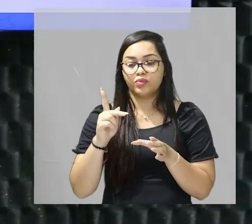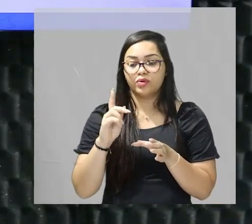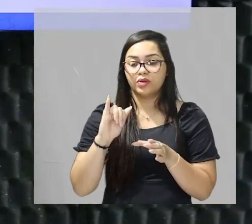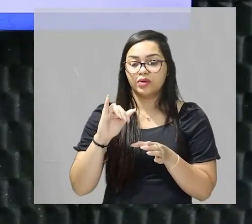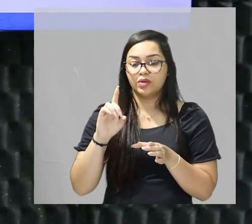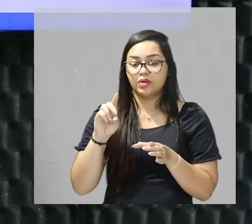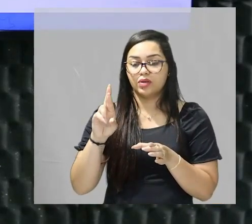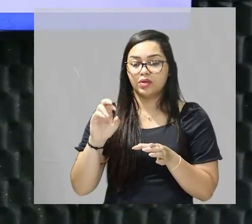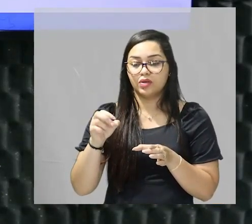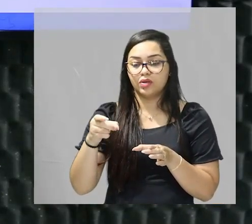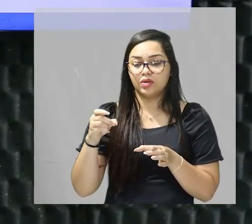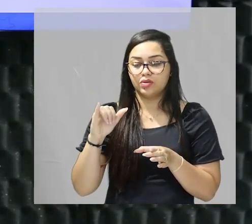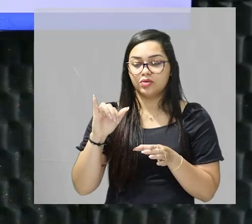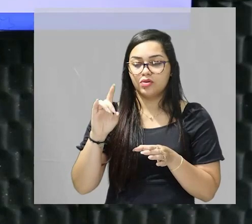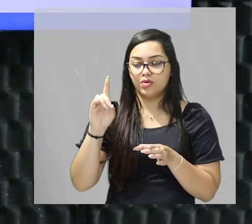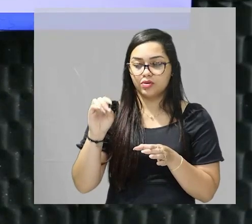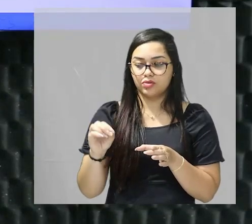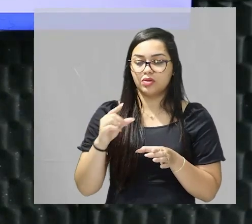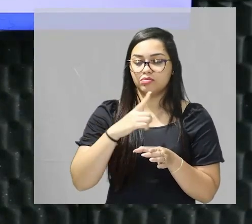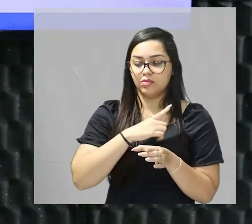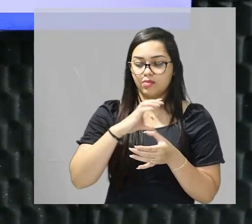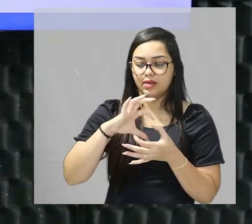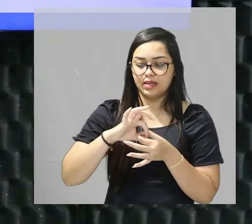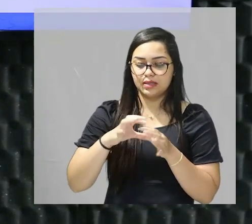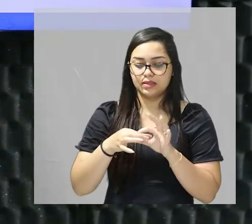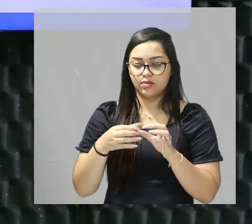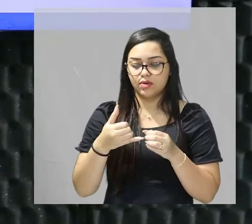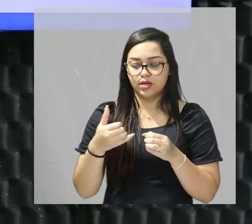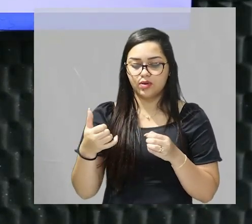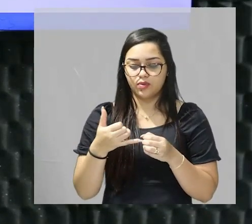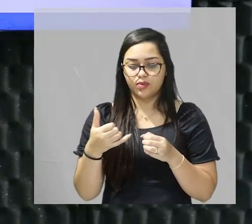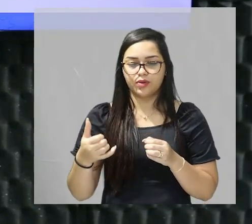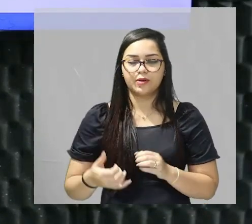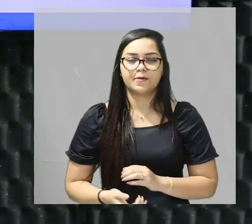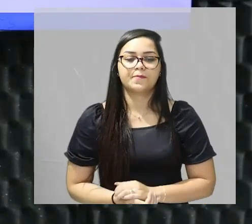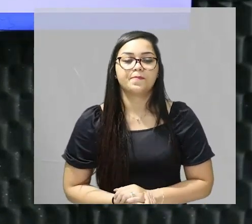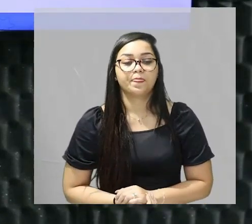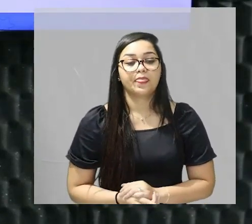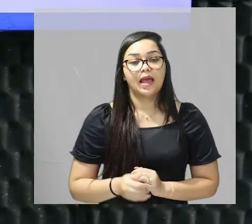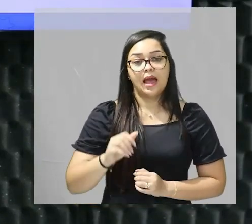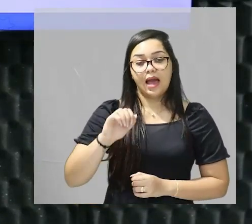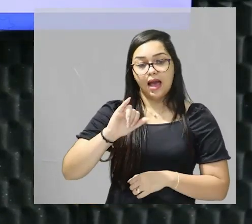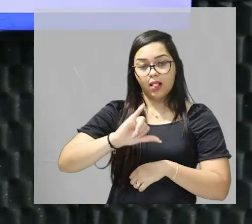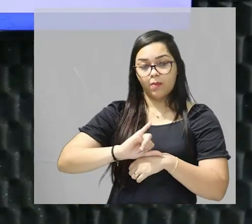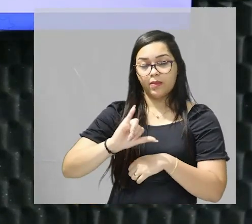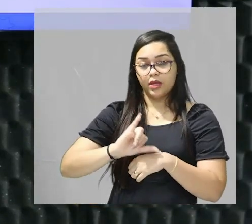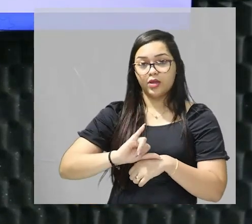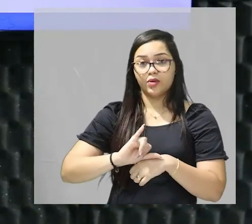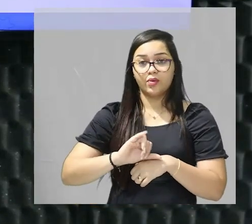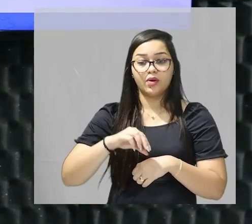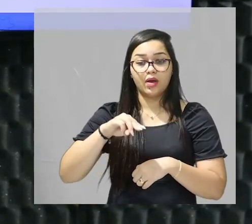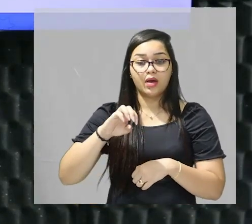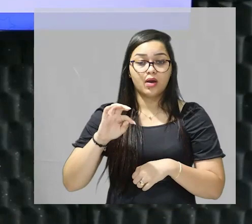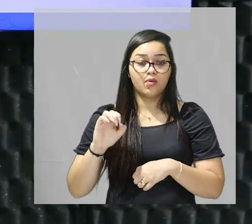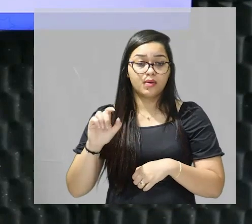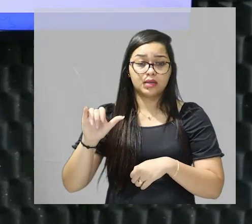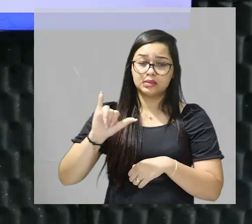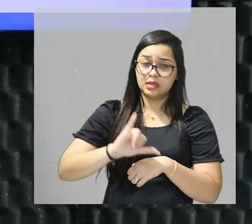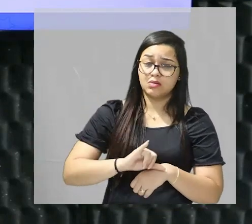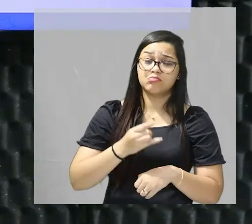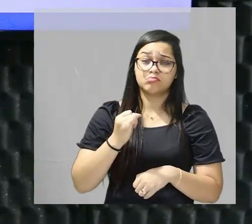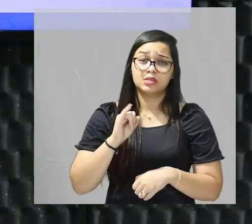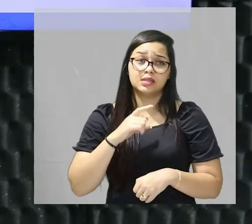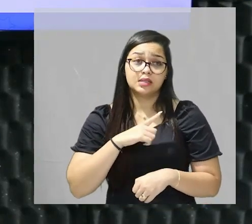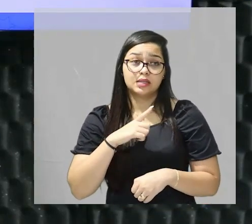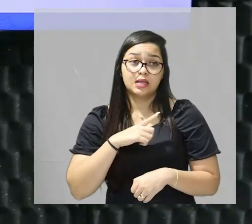Então, eu vou ter uma ligação iônica. Show? Alumínio é um metal, bingo. Então, se eu tenho um metal,